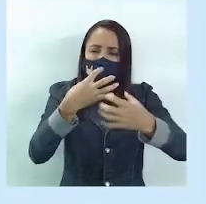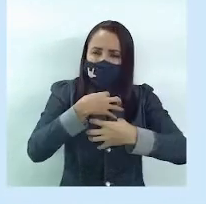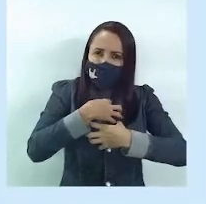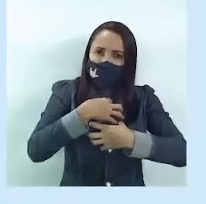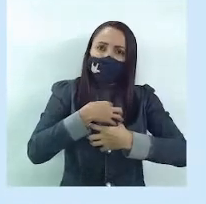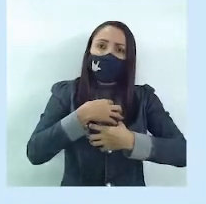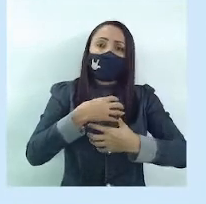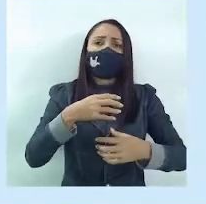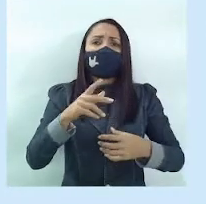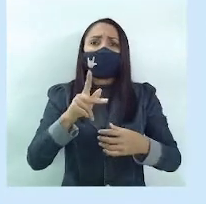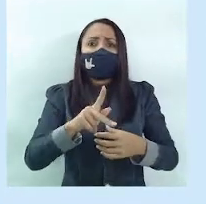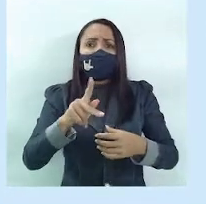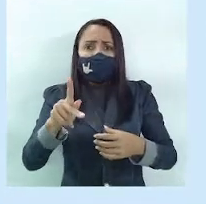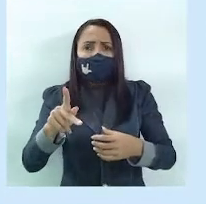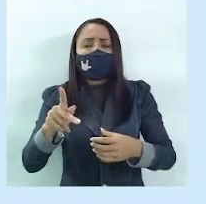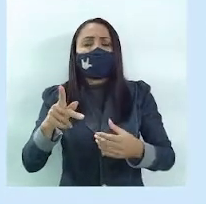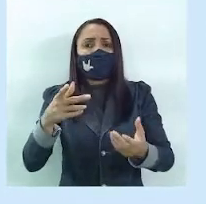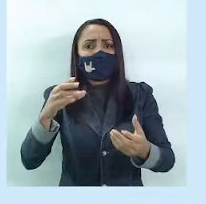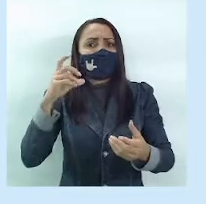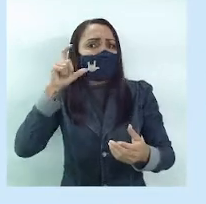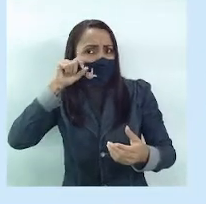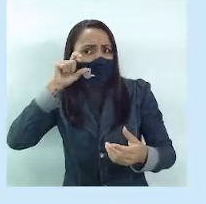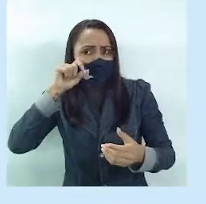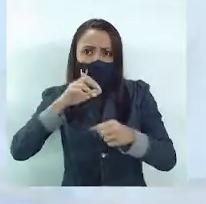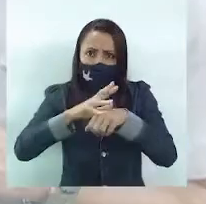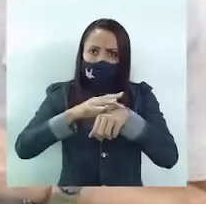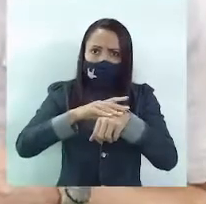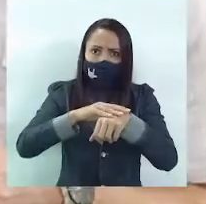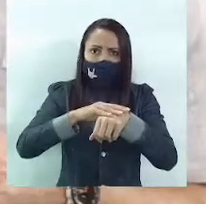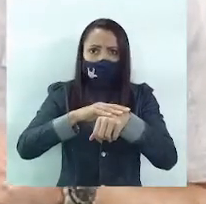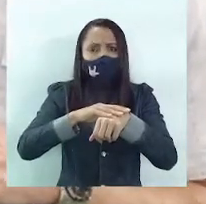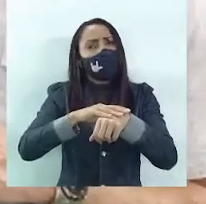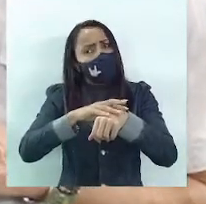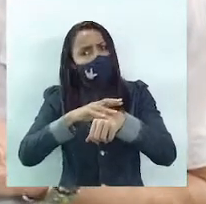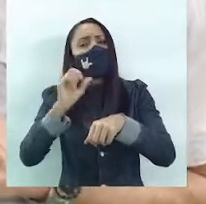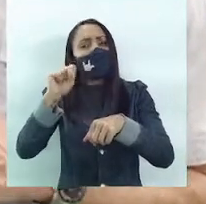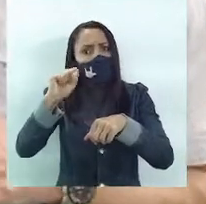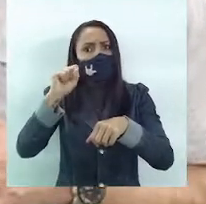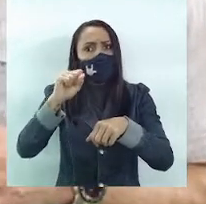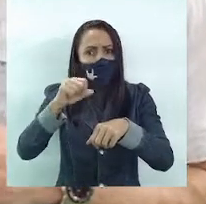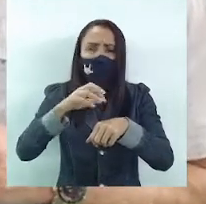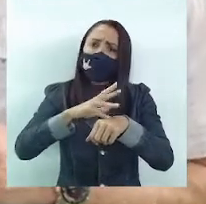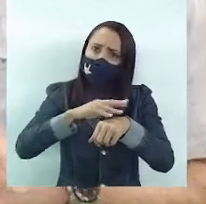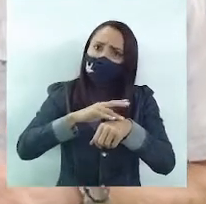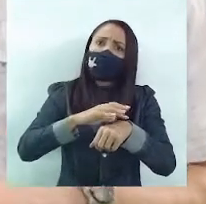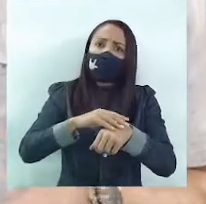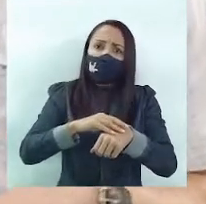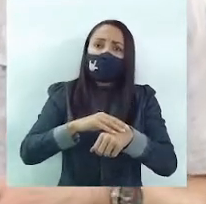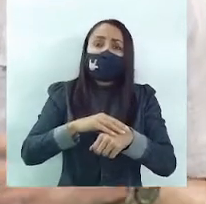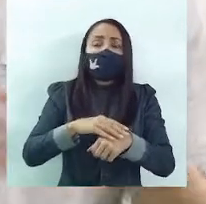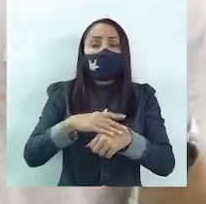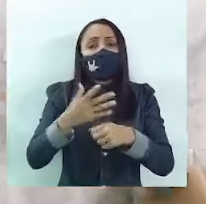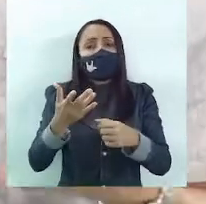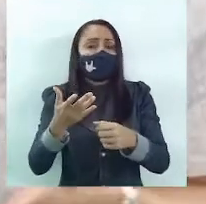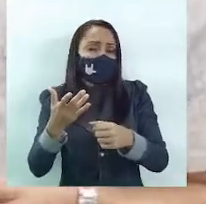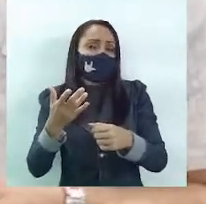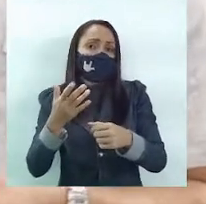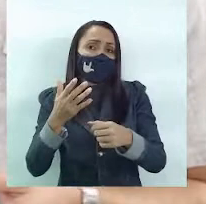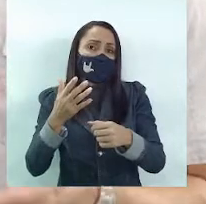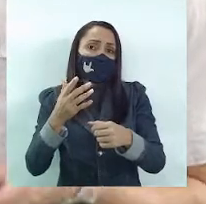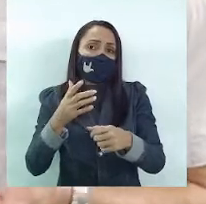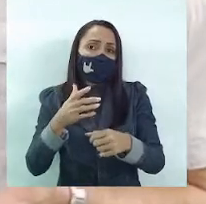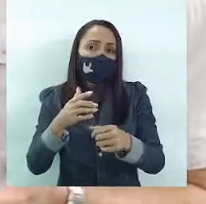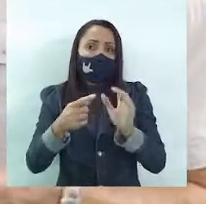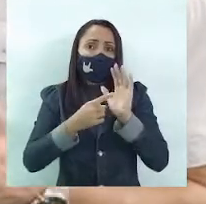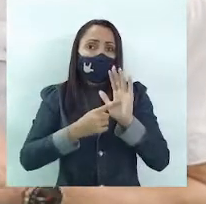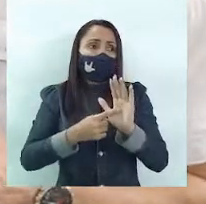O professor, a cárie é uma doença? É uma doença e é transmissível. Por que ela é uma doença? Porque ela é uma doença que, como está